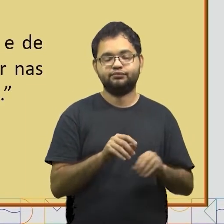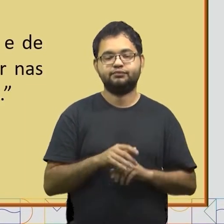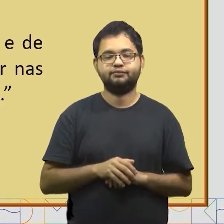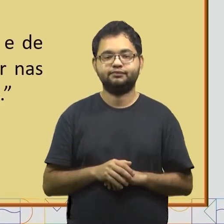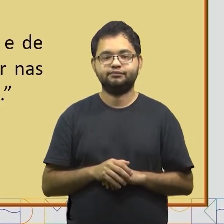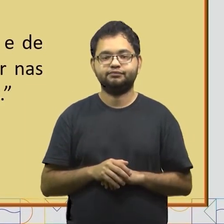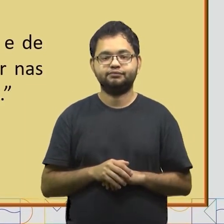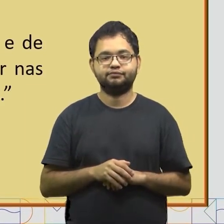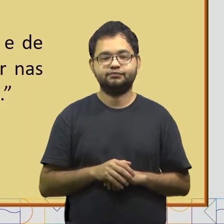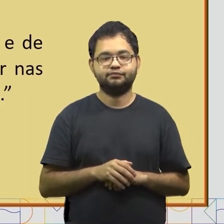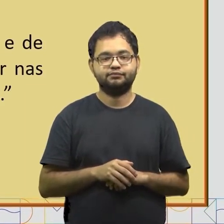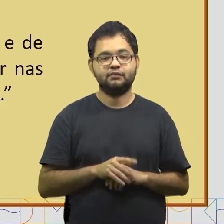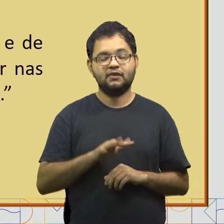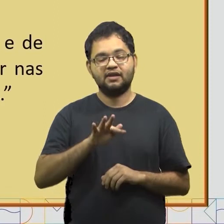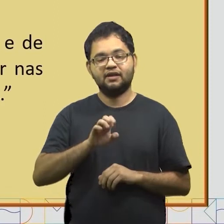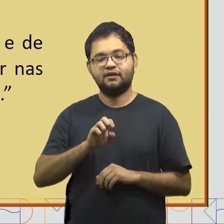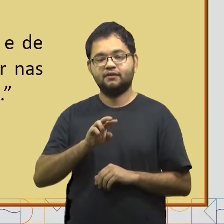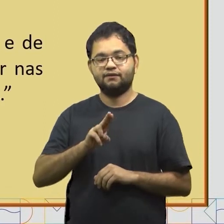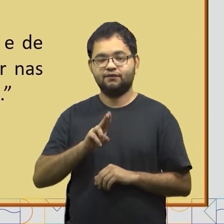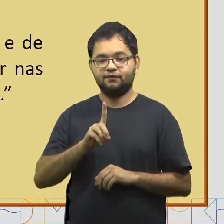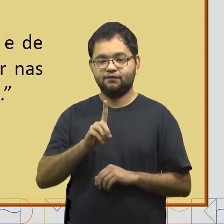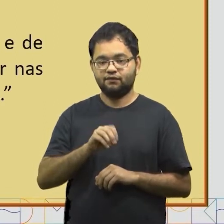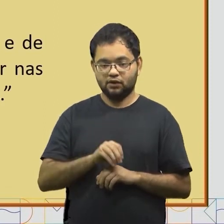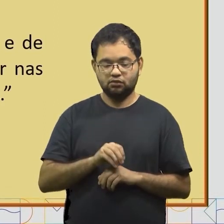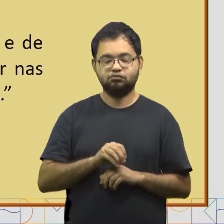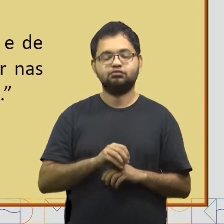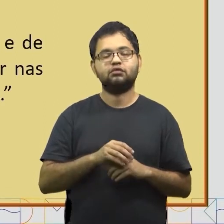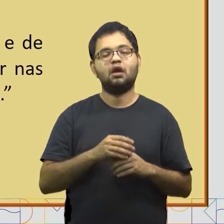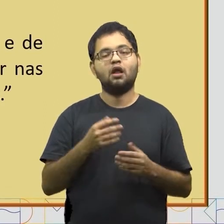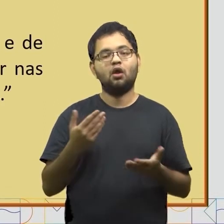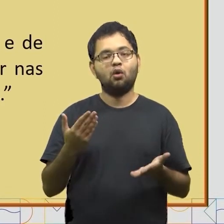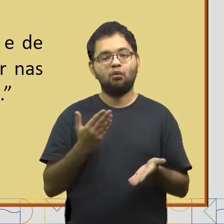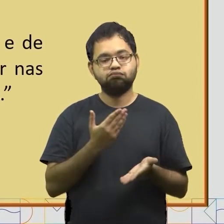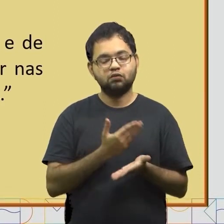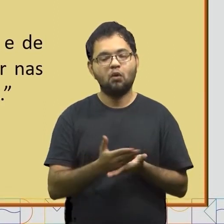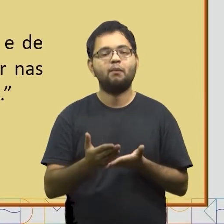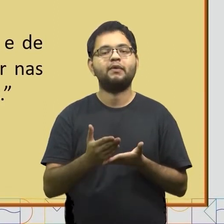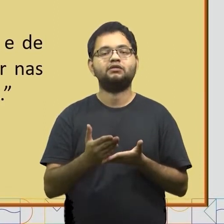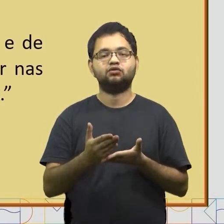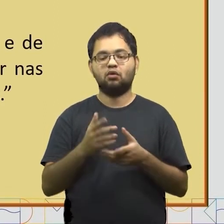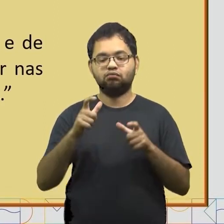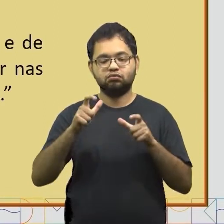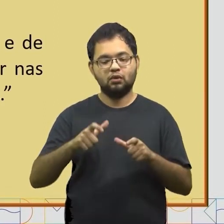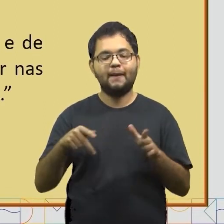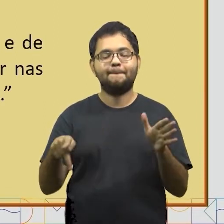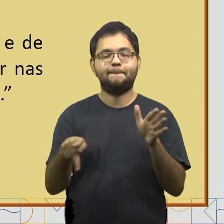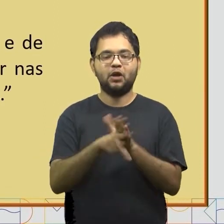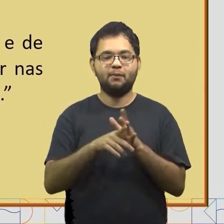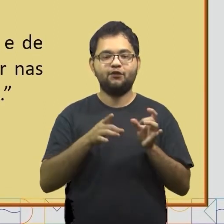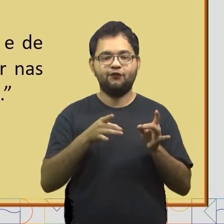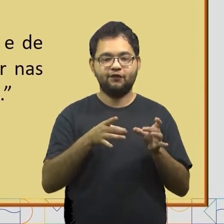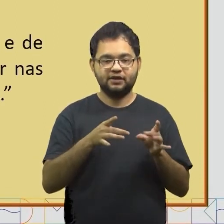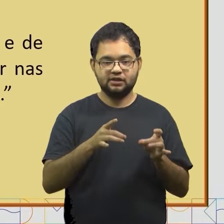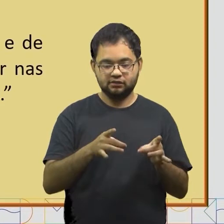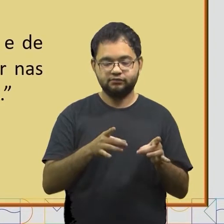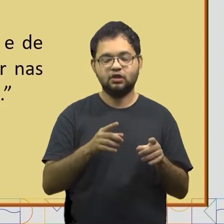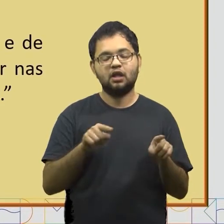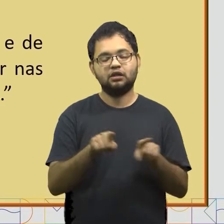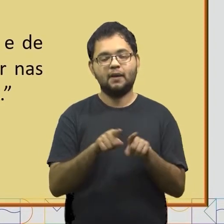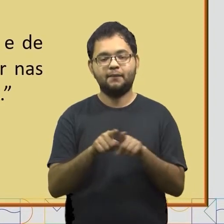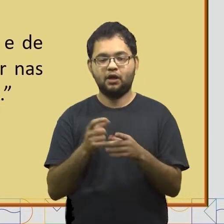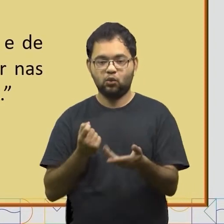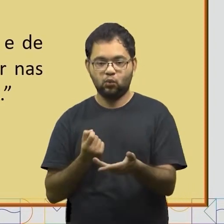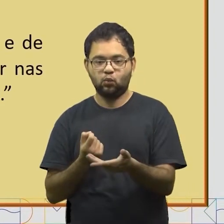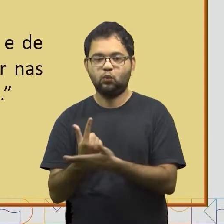aos poucos os feudos tornaram-se grandes espaços de negócios onde se recebia e